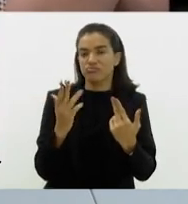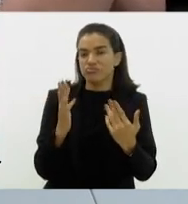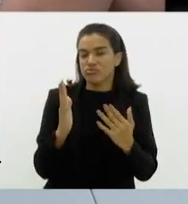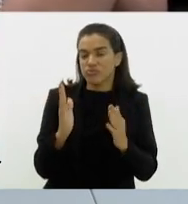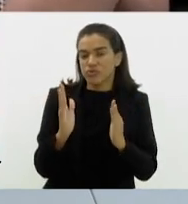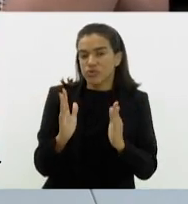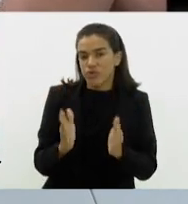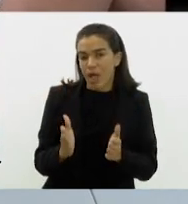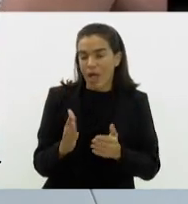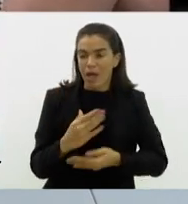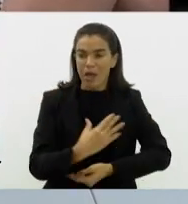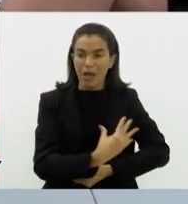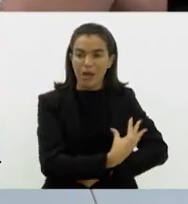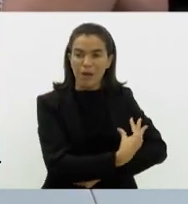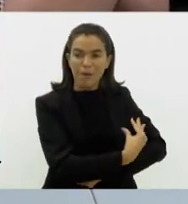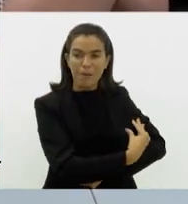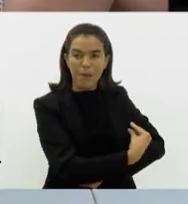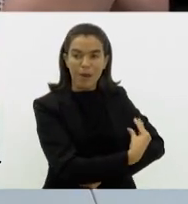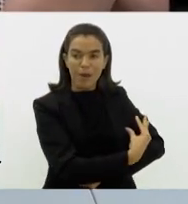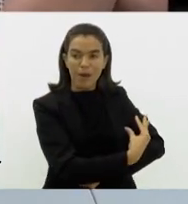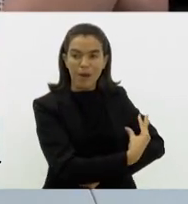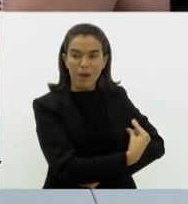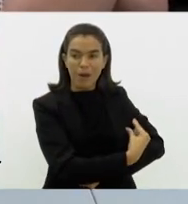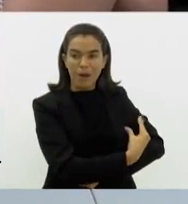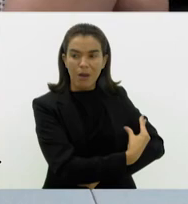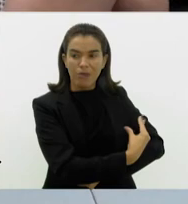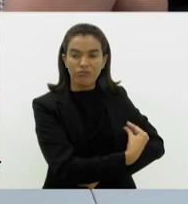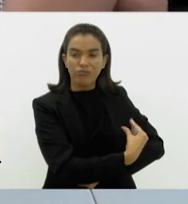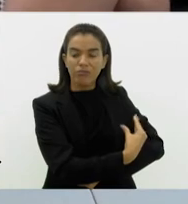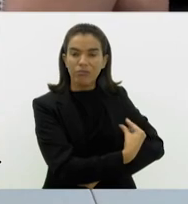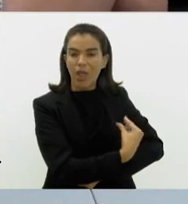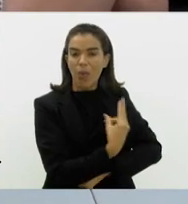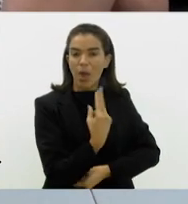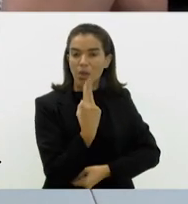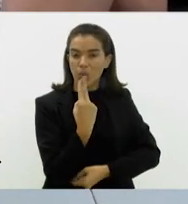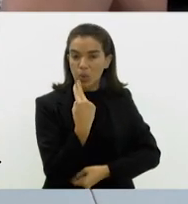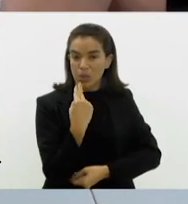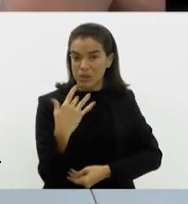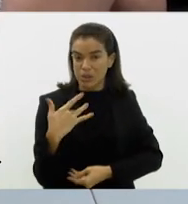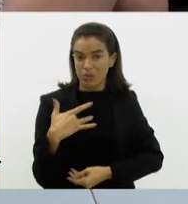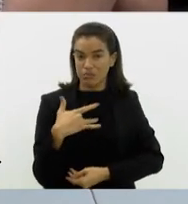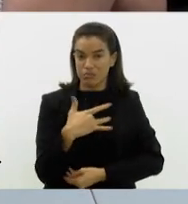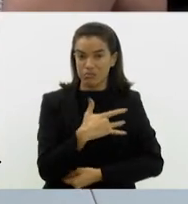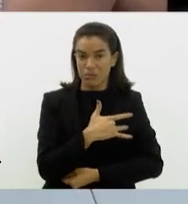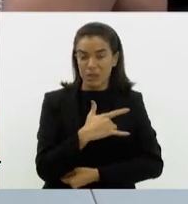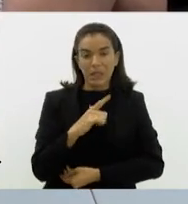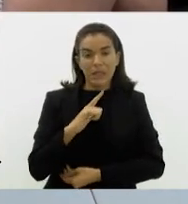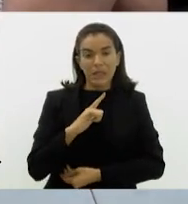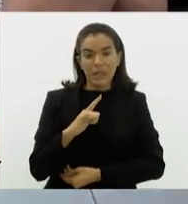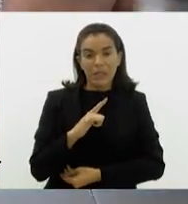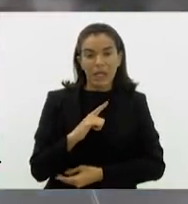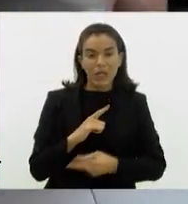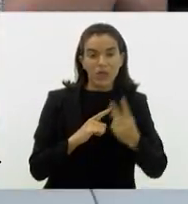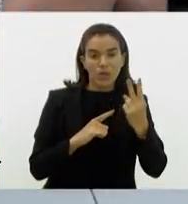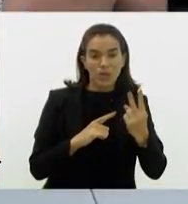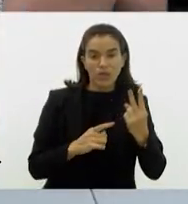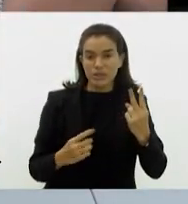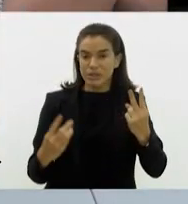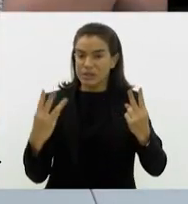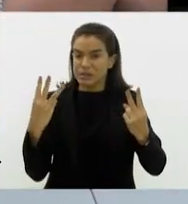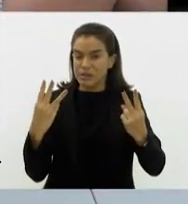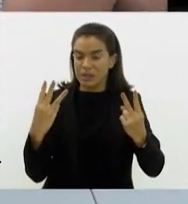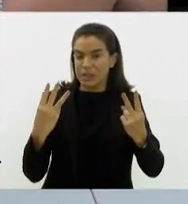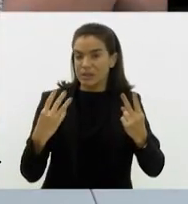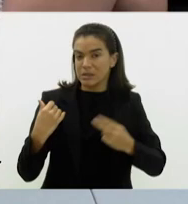como amamentação ser alimentação sadia, você ter crianças de 2, 3 anos